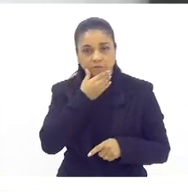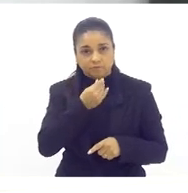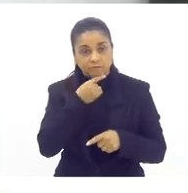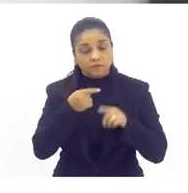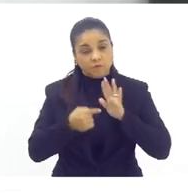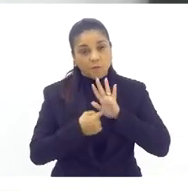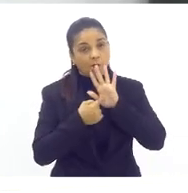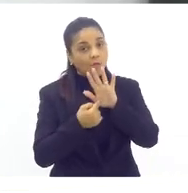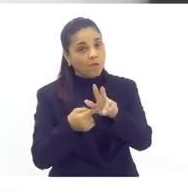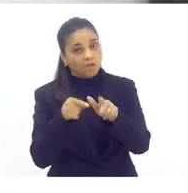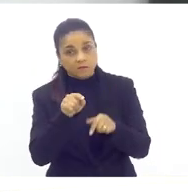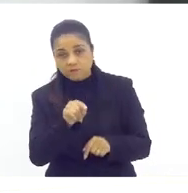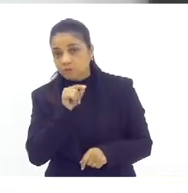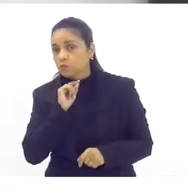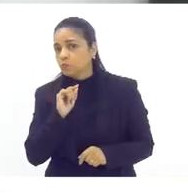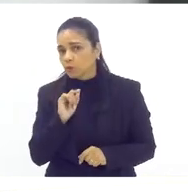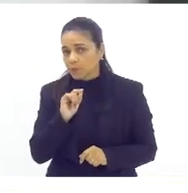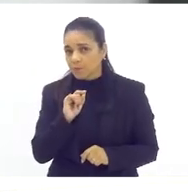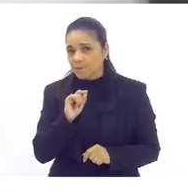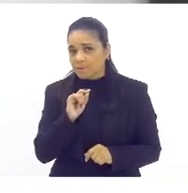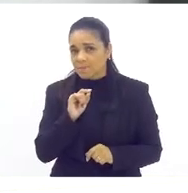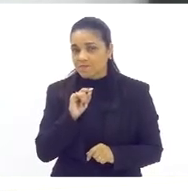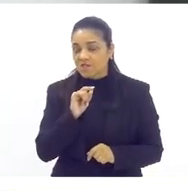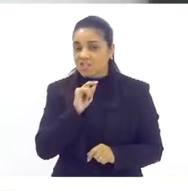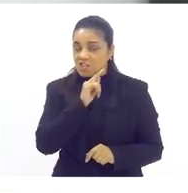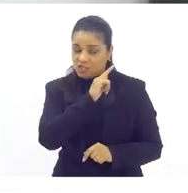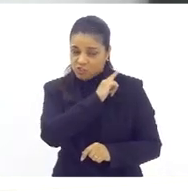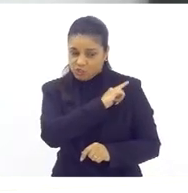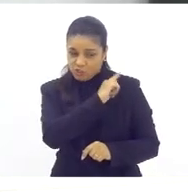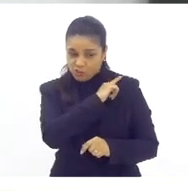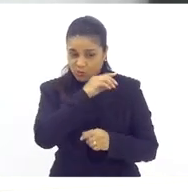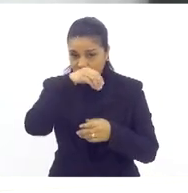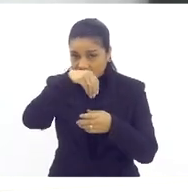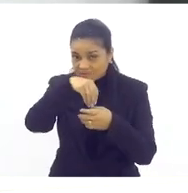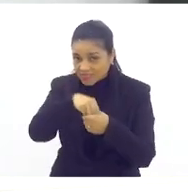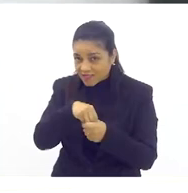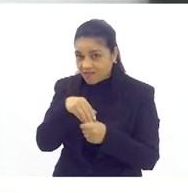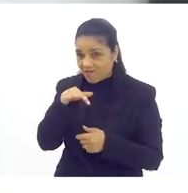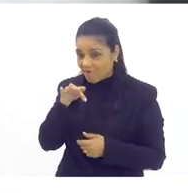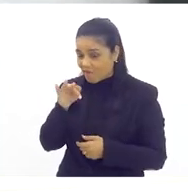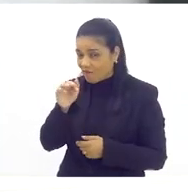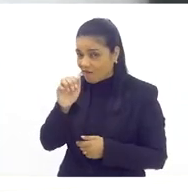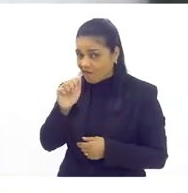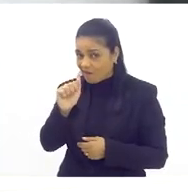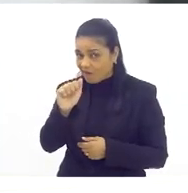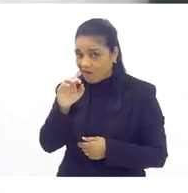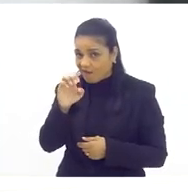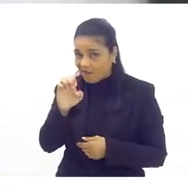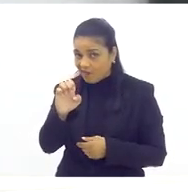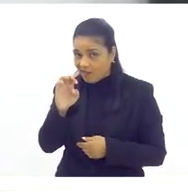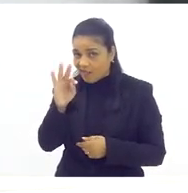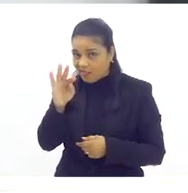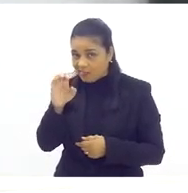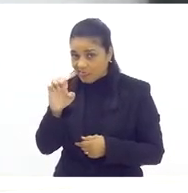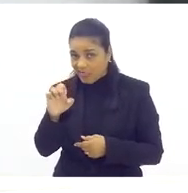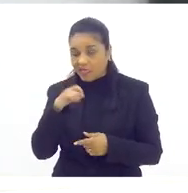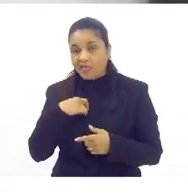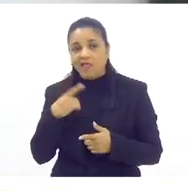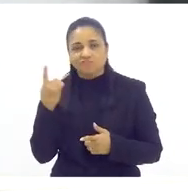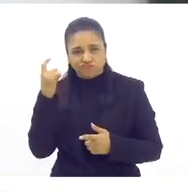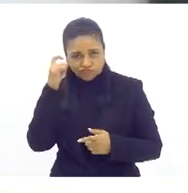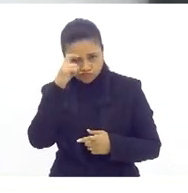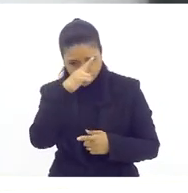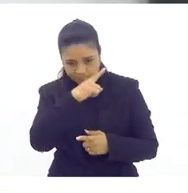para vocês que seja gestor na FAETEC é uma missão extremamente complexa